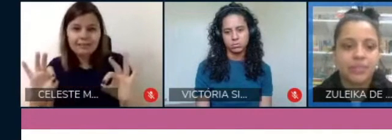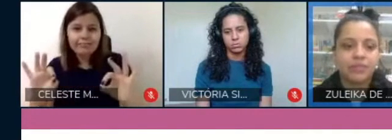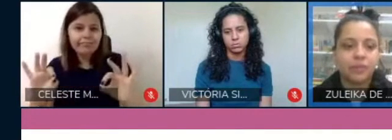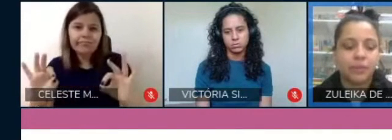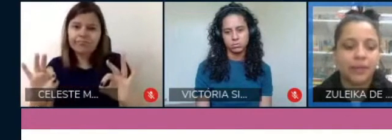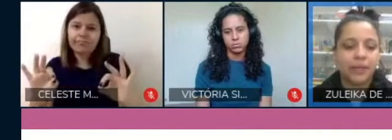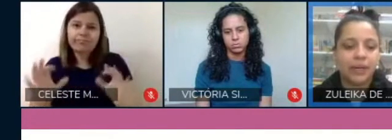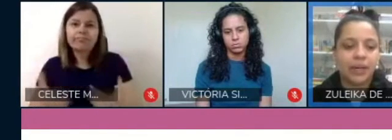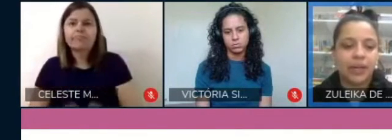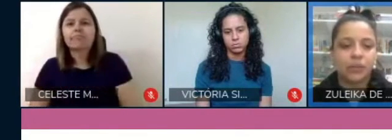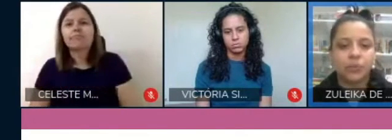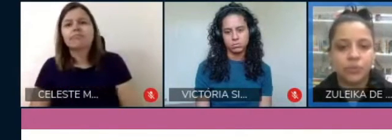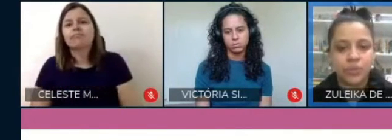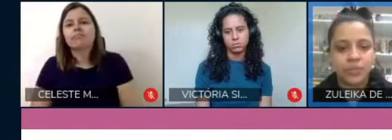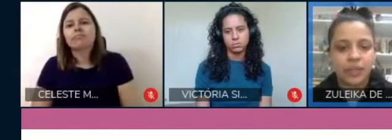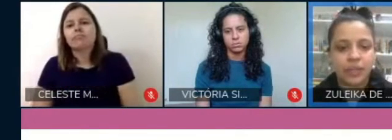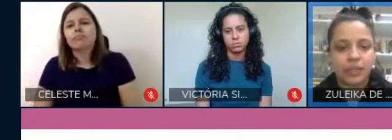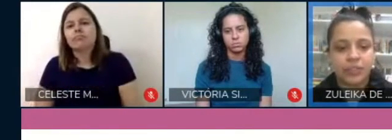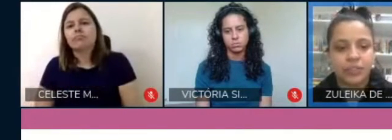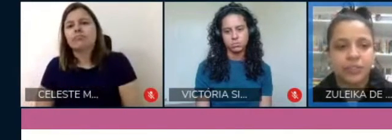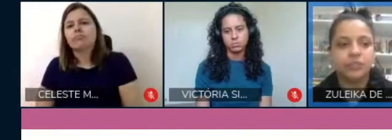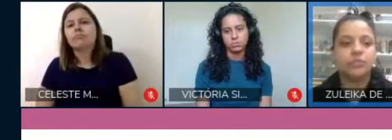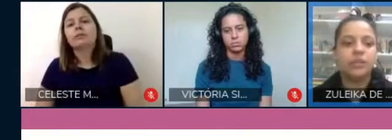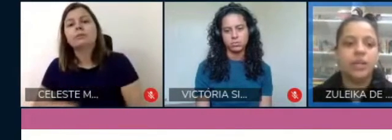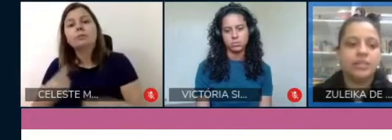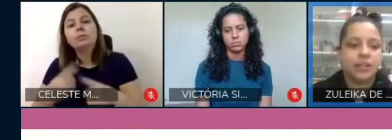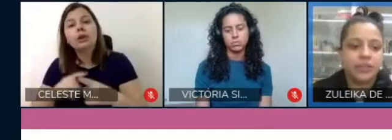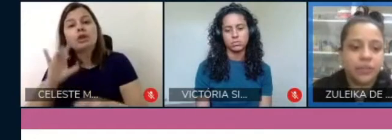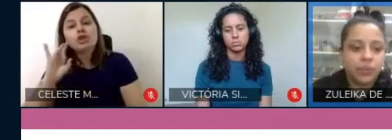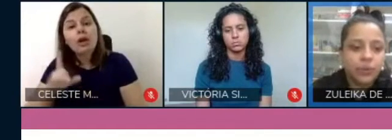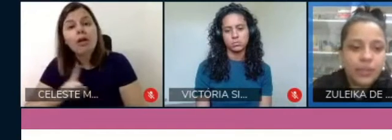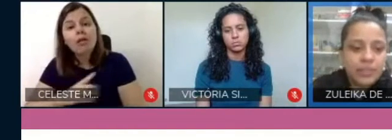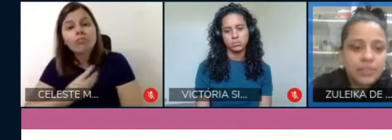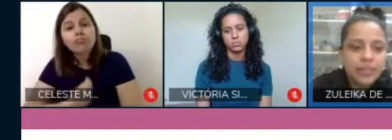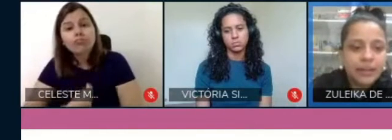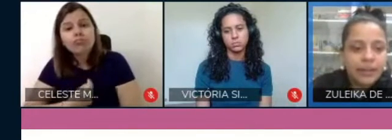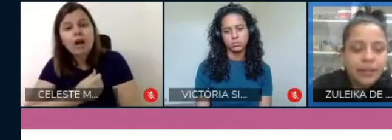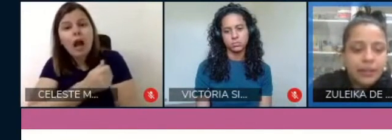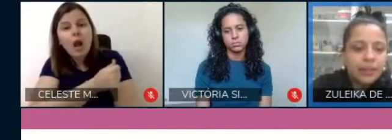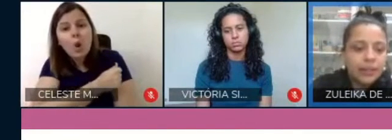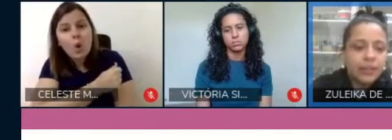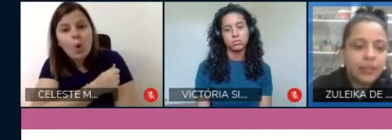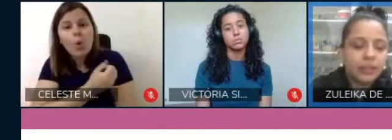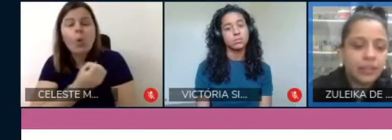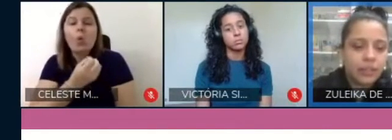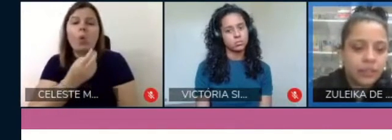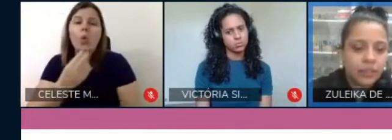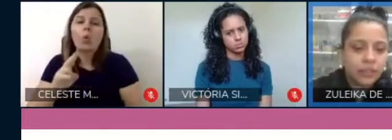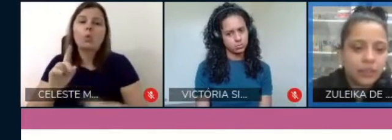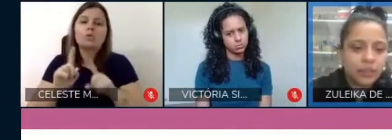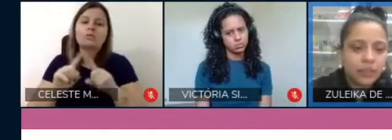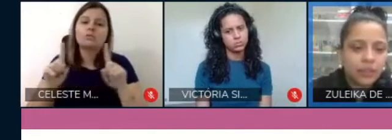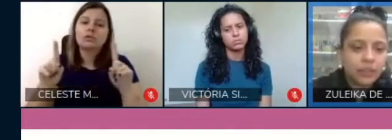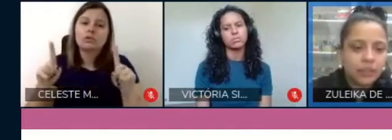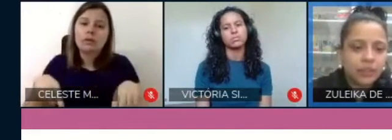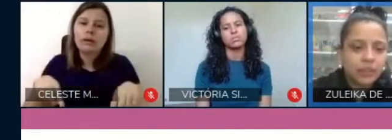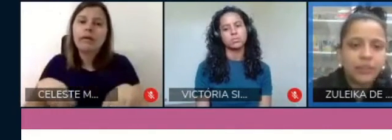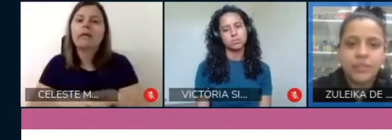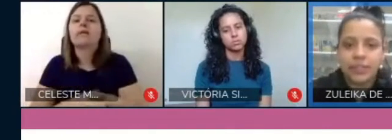porque daí é possível para alunos, né, em ativo, servidores, né,